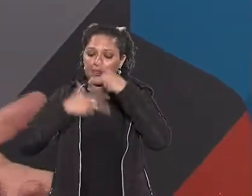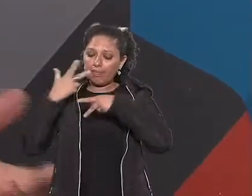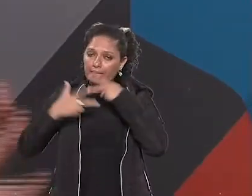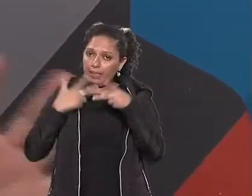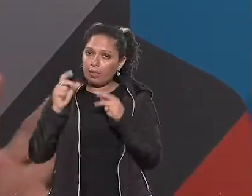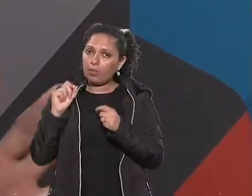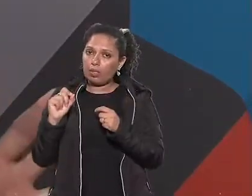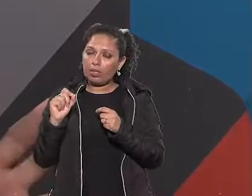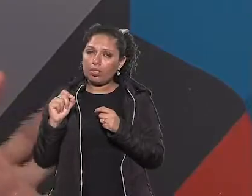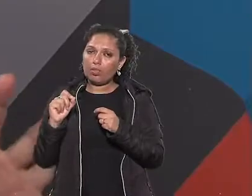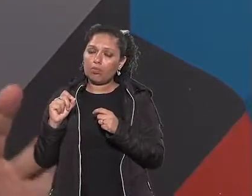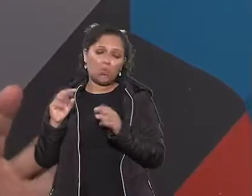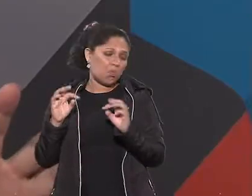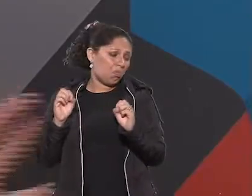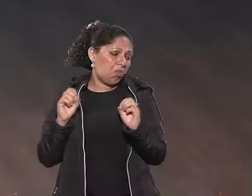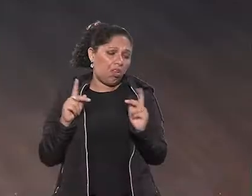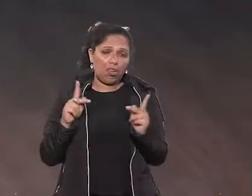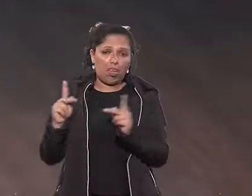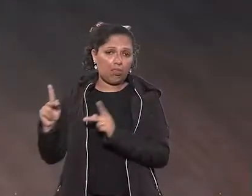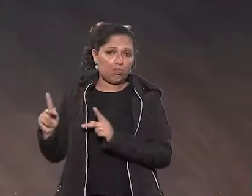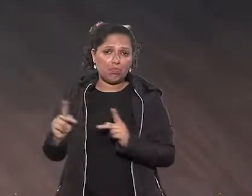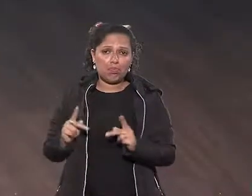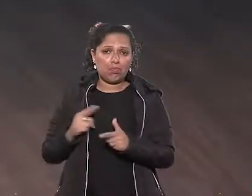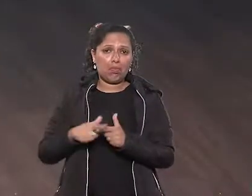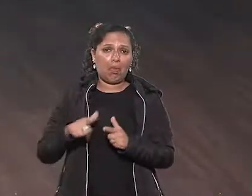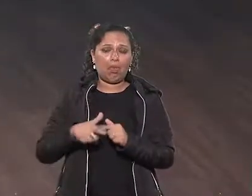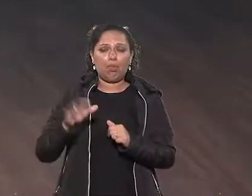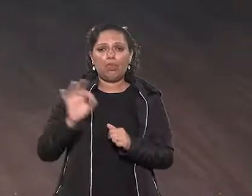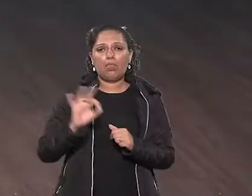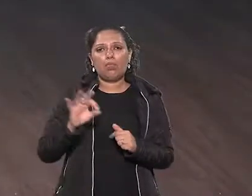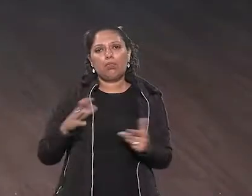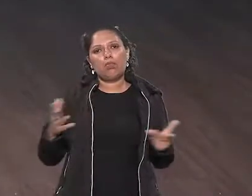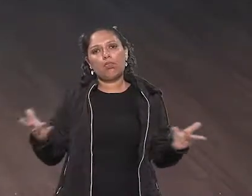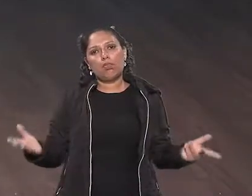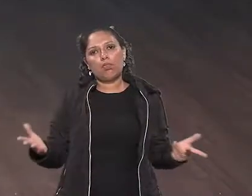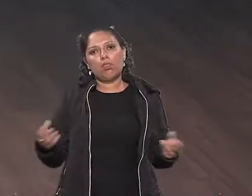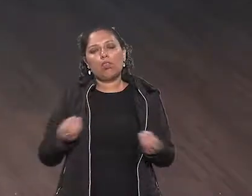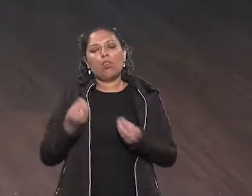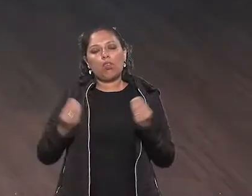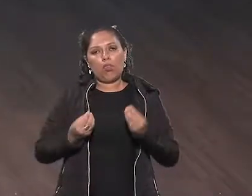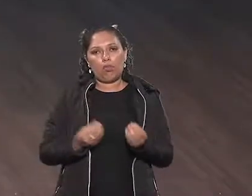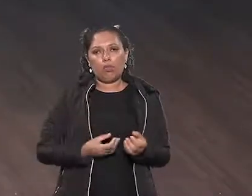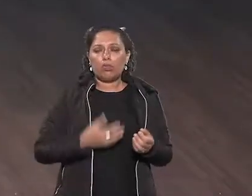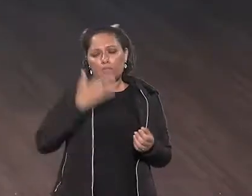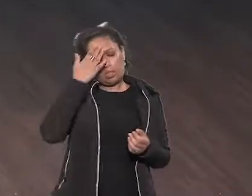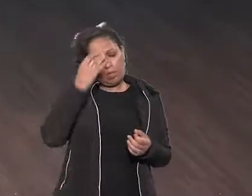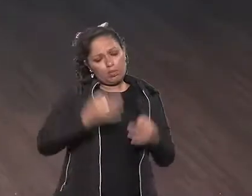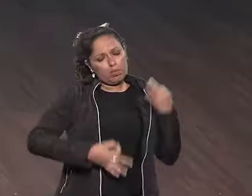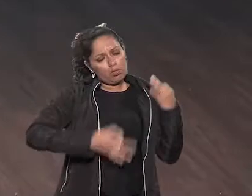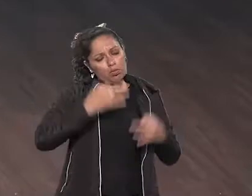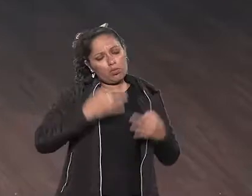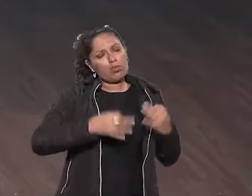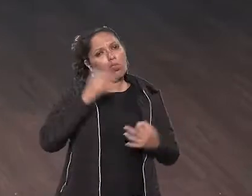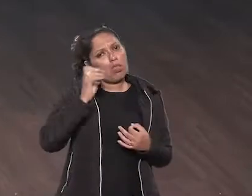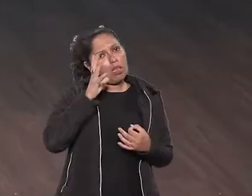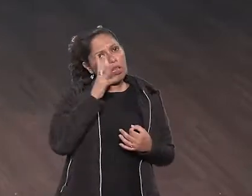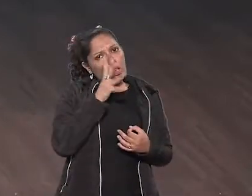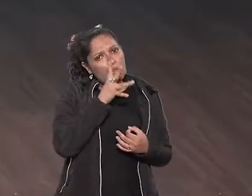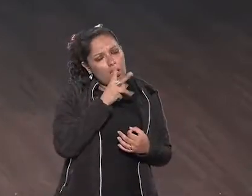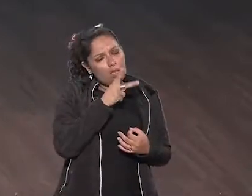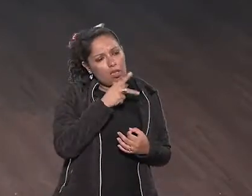você está tudo bem, quite. Ora, você sabe que o nosso judiciário é mais